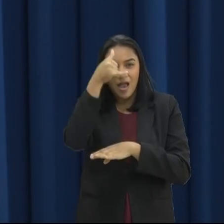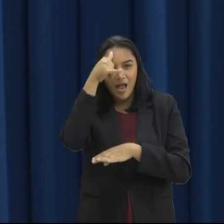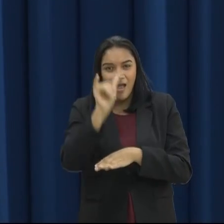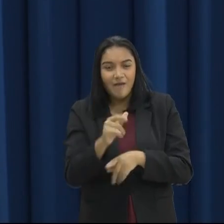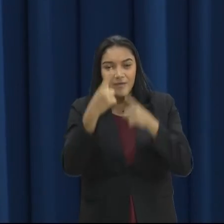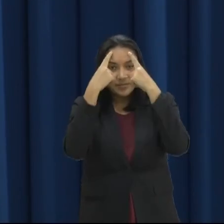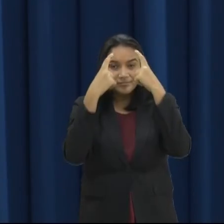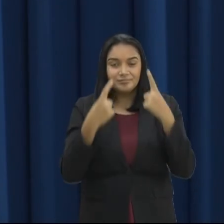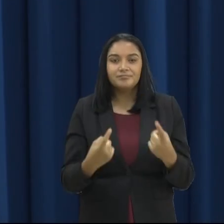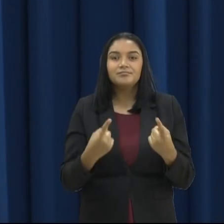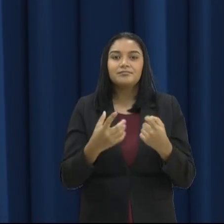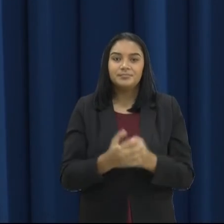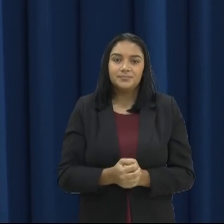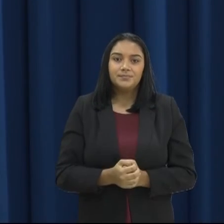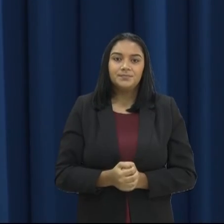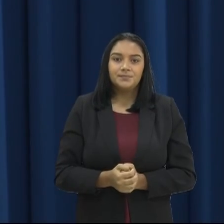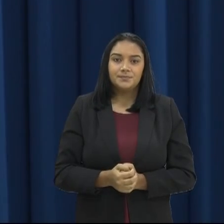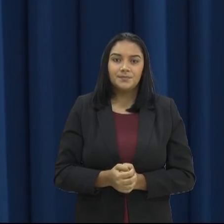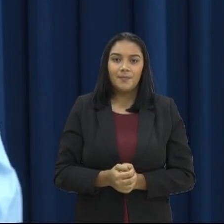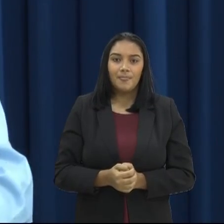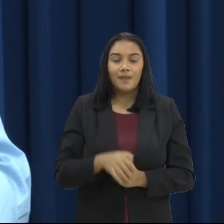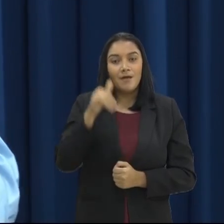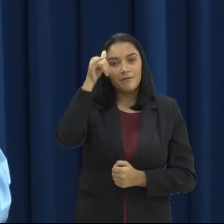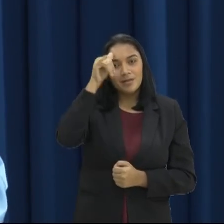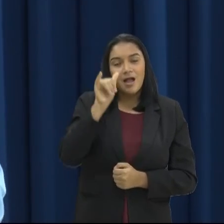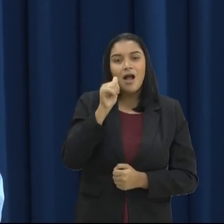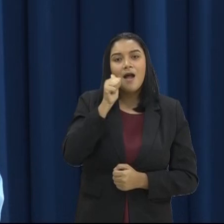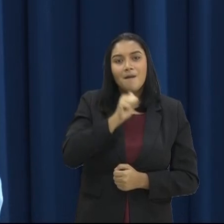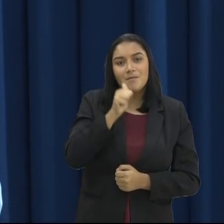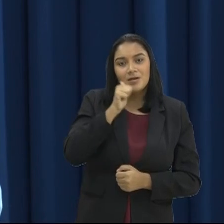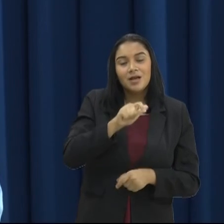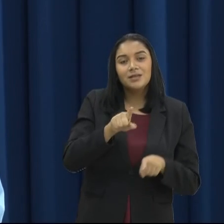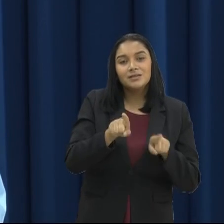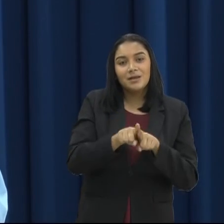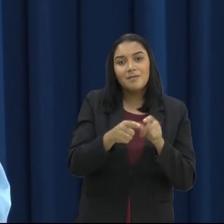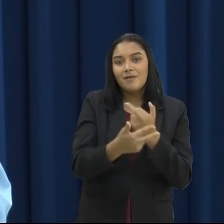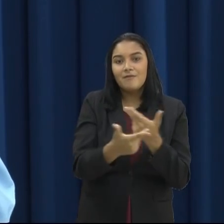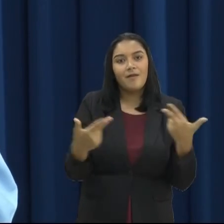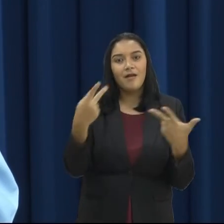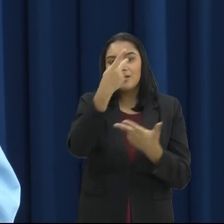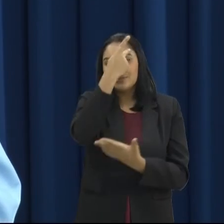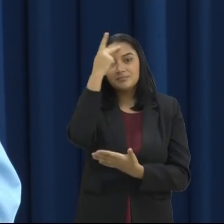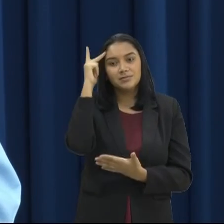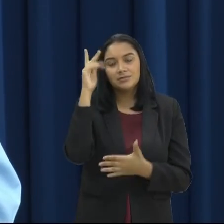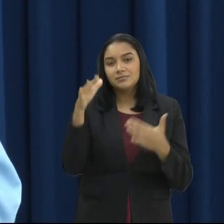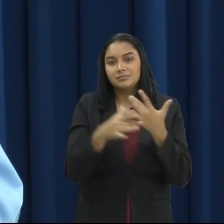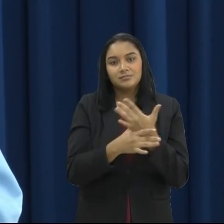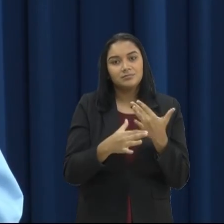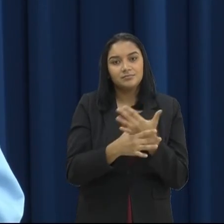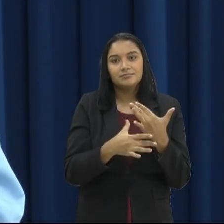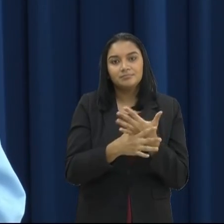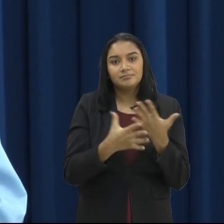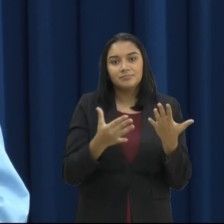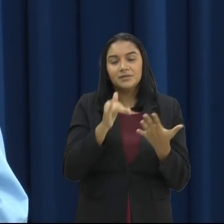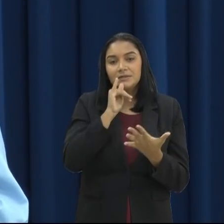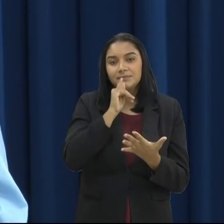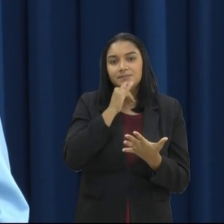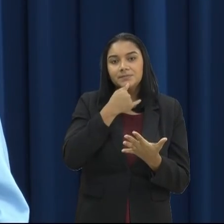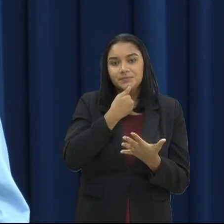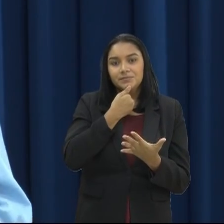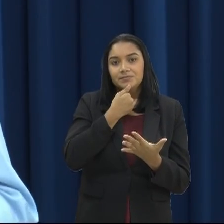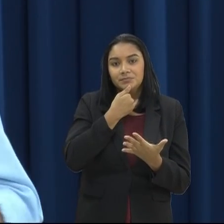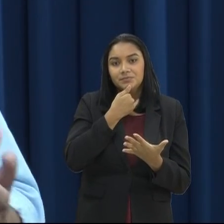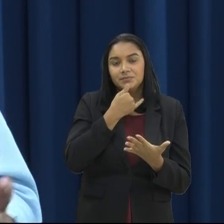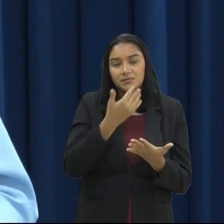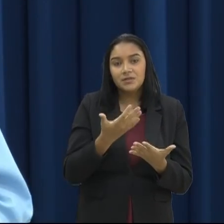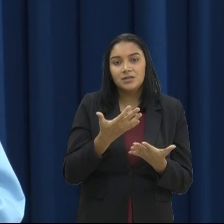à violência, tanto contra a mulher, contra os demais cidadãos dessa cidade. Infelizmente, vivemos